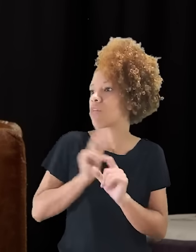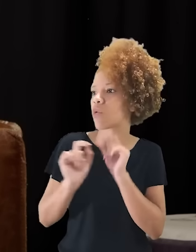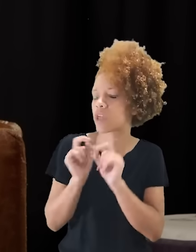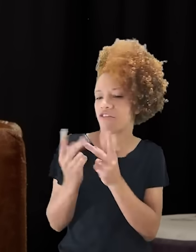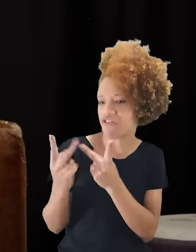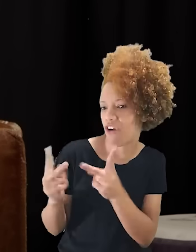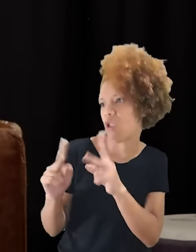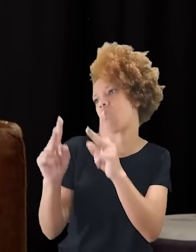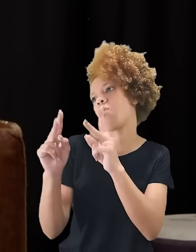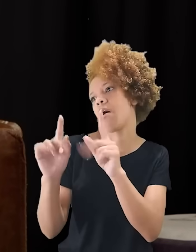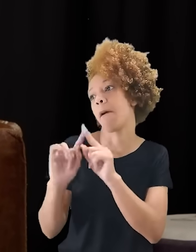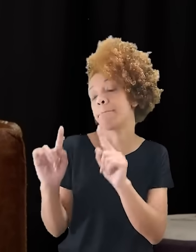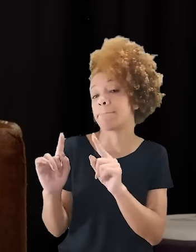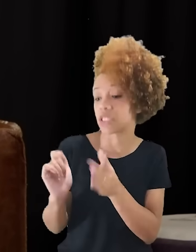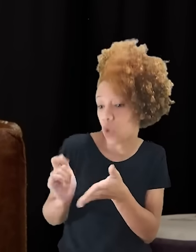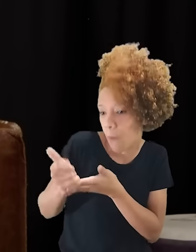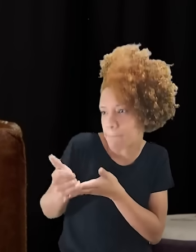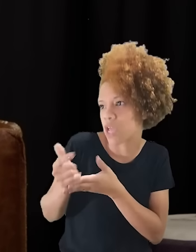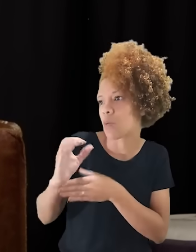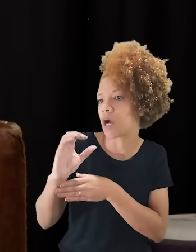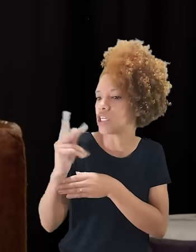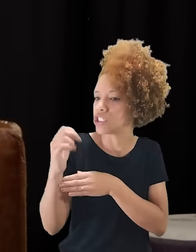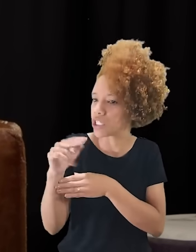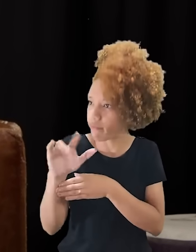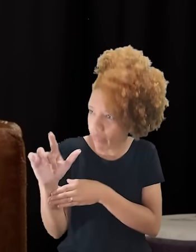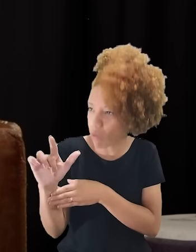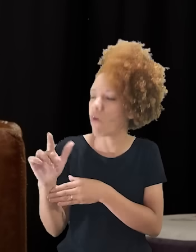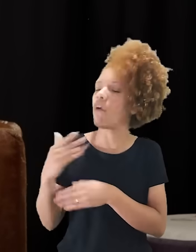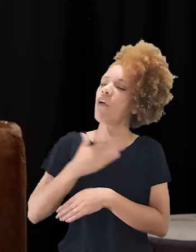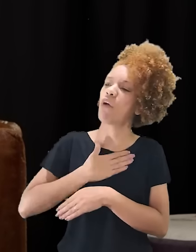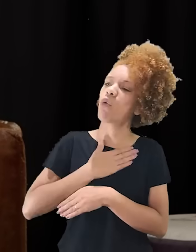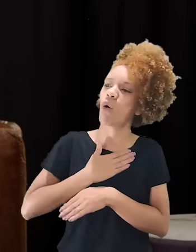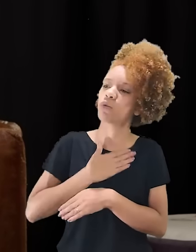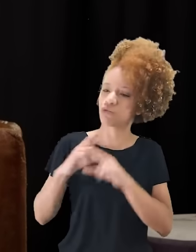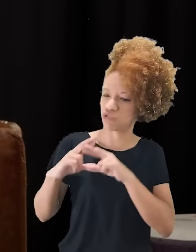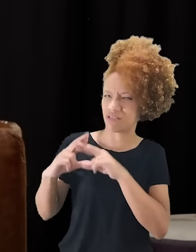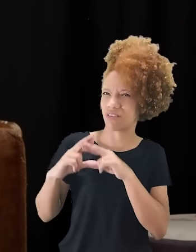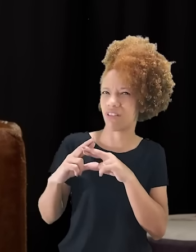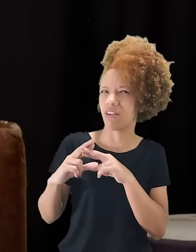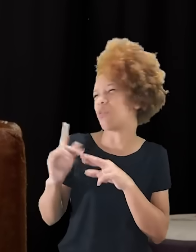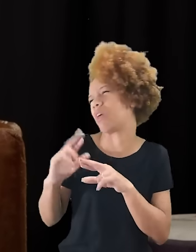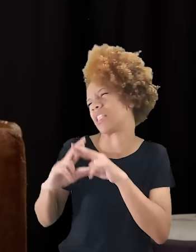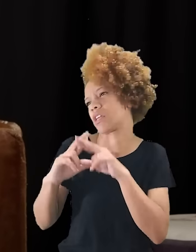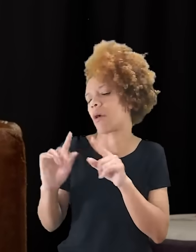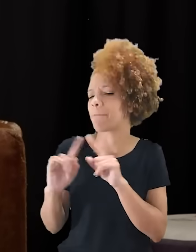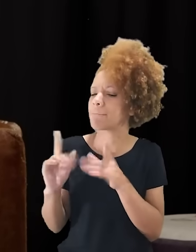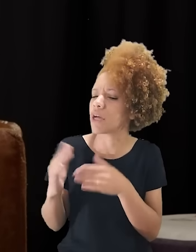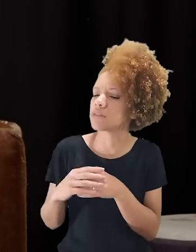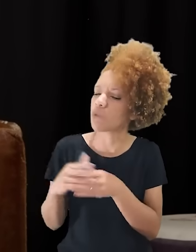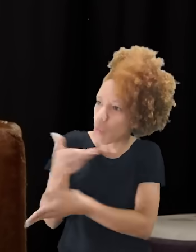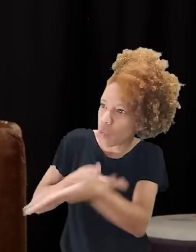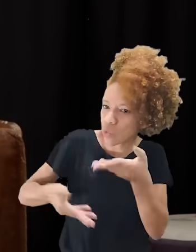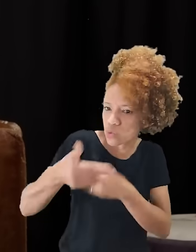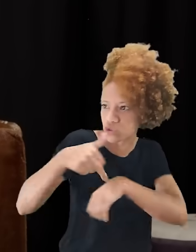valorizada eu esses dias comprei uma Chanel Inclusive eu gosto muito de reciclar não é reciclar que fala um giro né